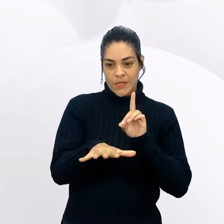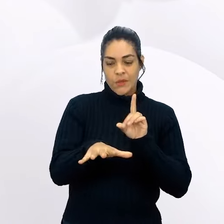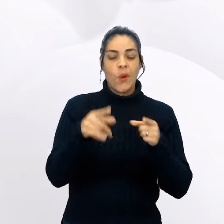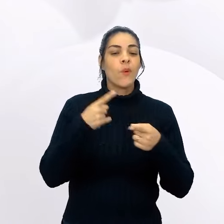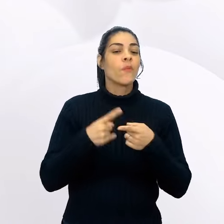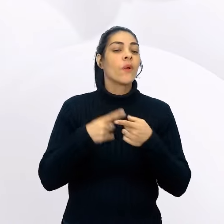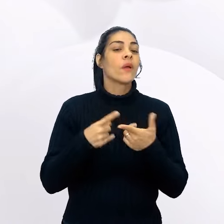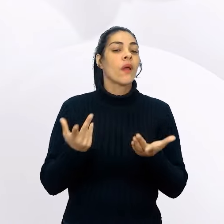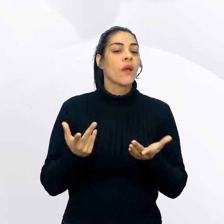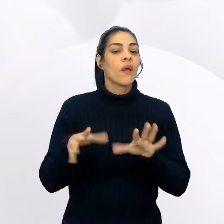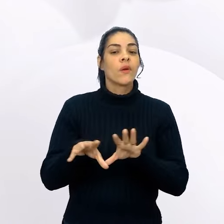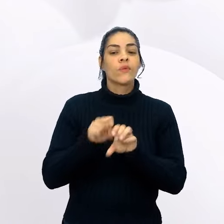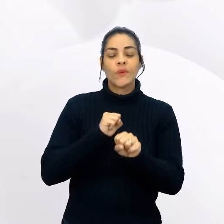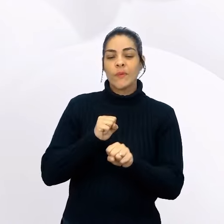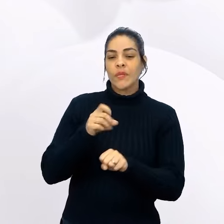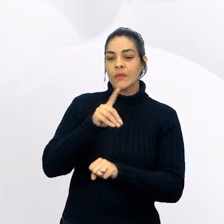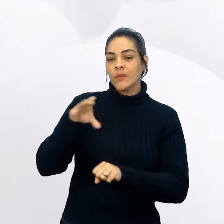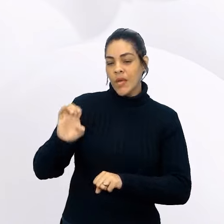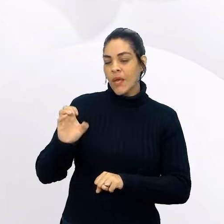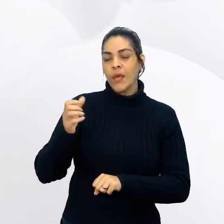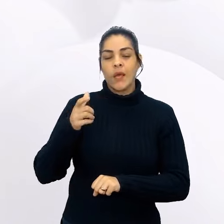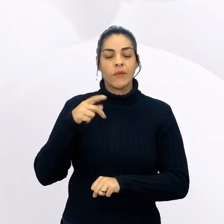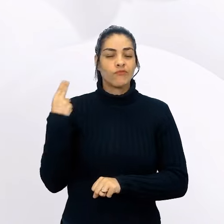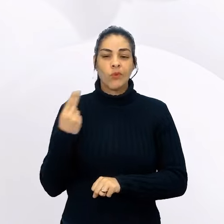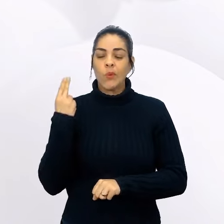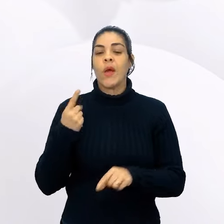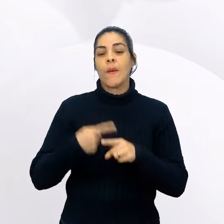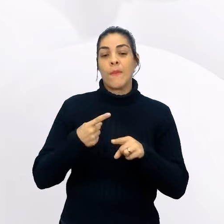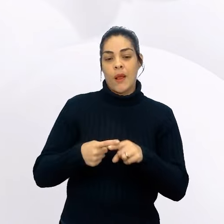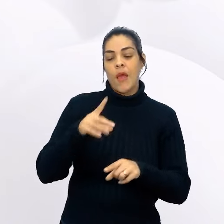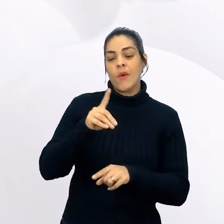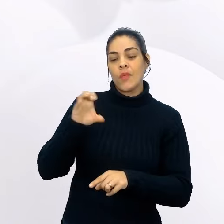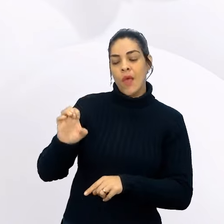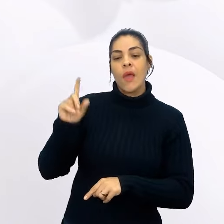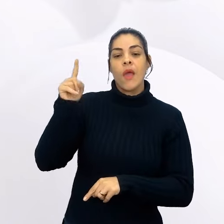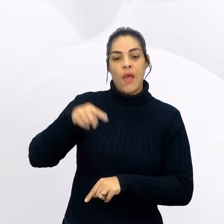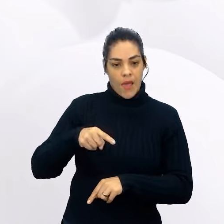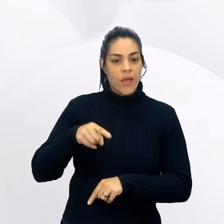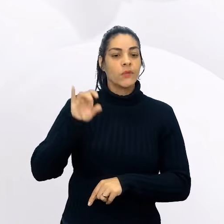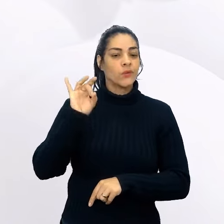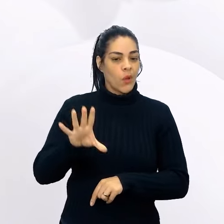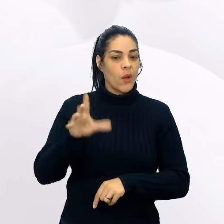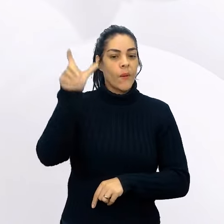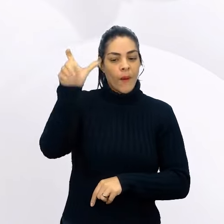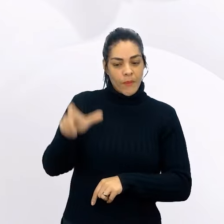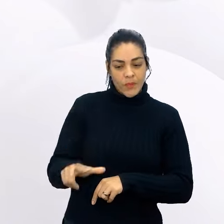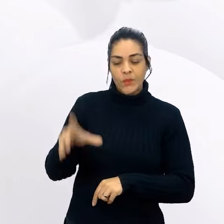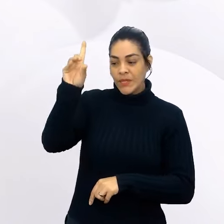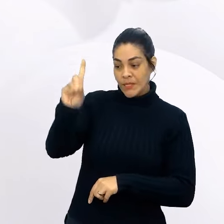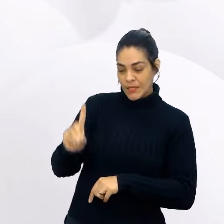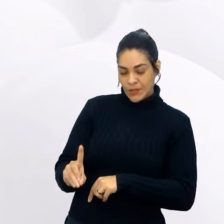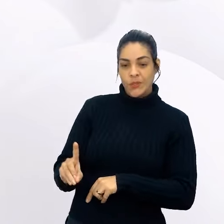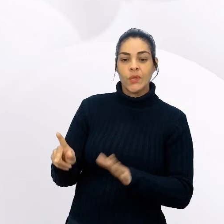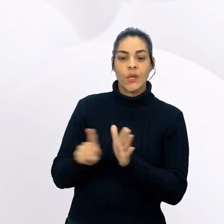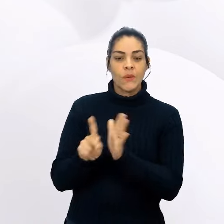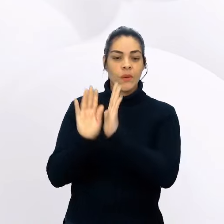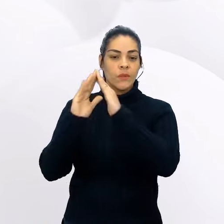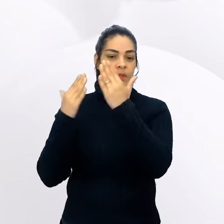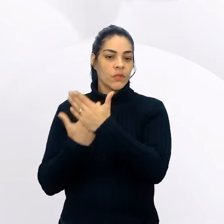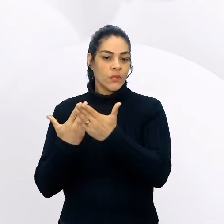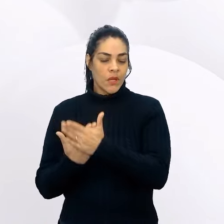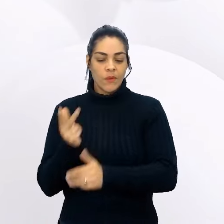que formador DE? Não consigo, porque o formador DE é para quem está nas diretorias de ensino, como